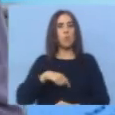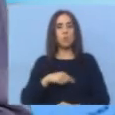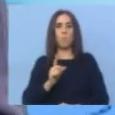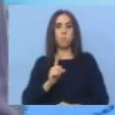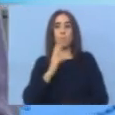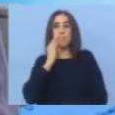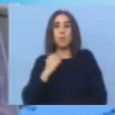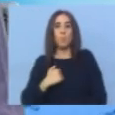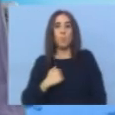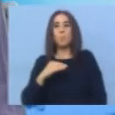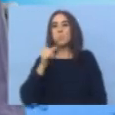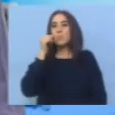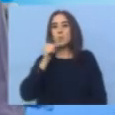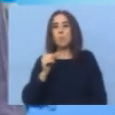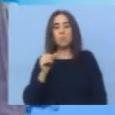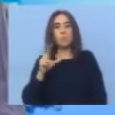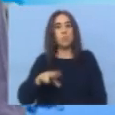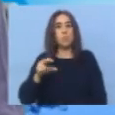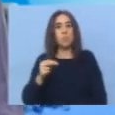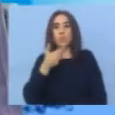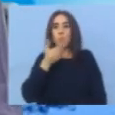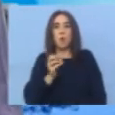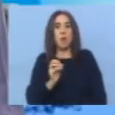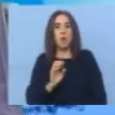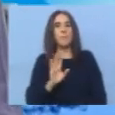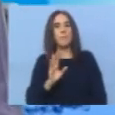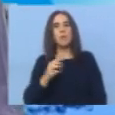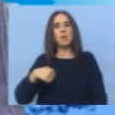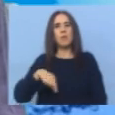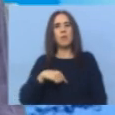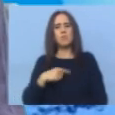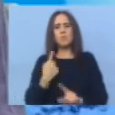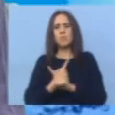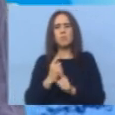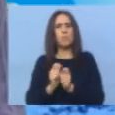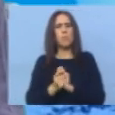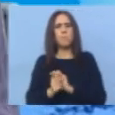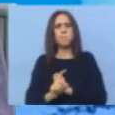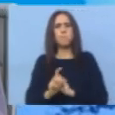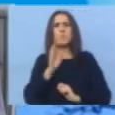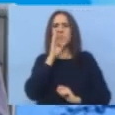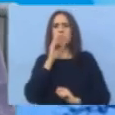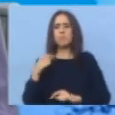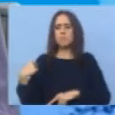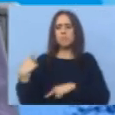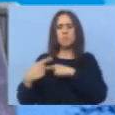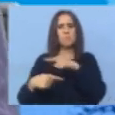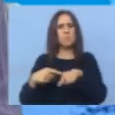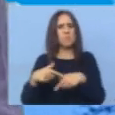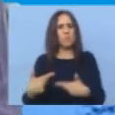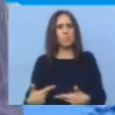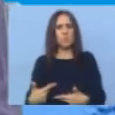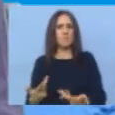eu, nunca estive no Sudão, não tenho essa experiência, mas nós não seremos capazes de mudar as coisas se fizermos o que sempre se fez até o